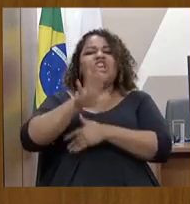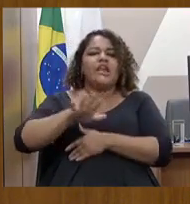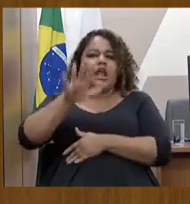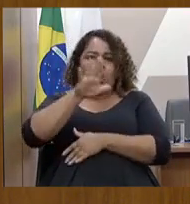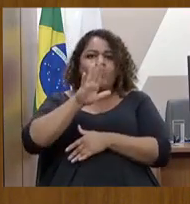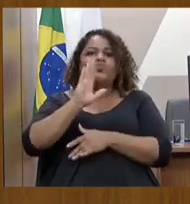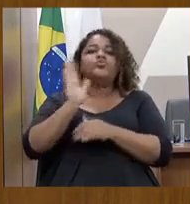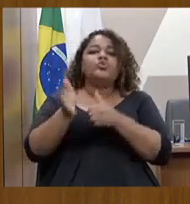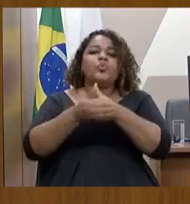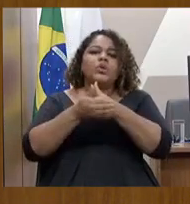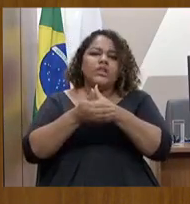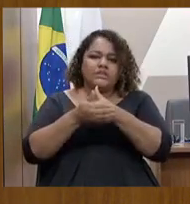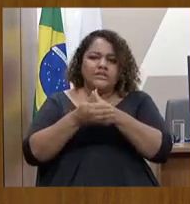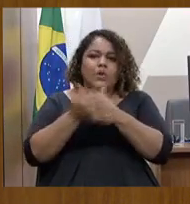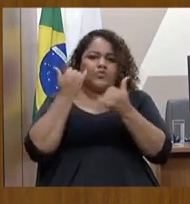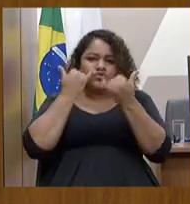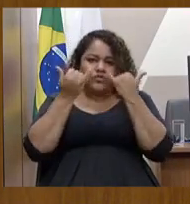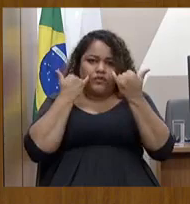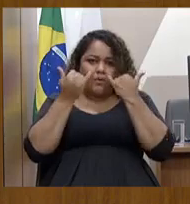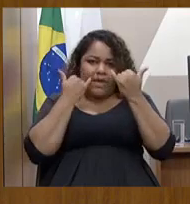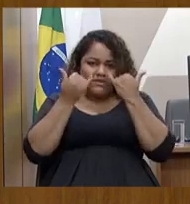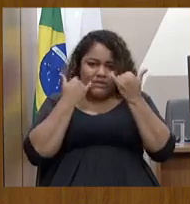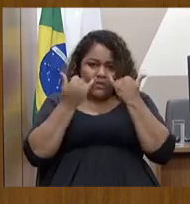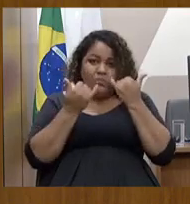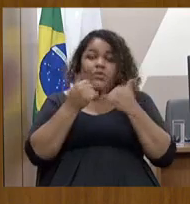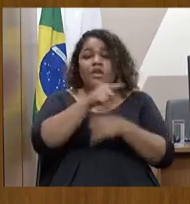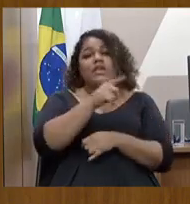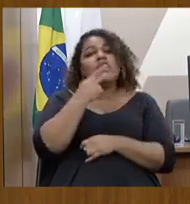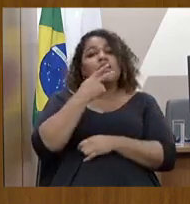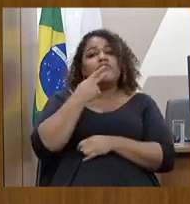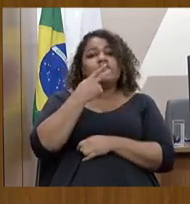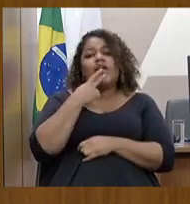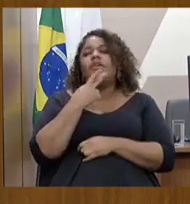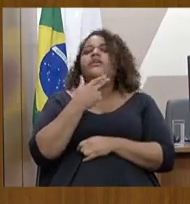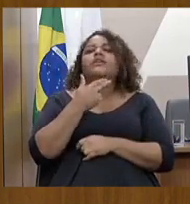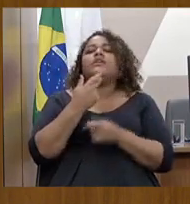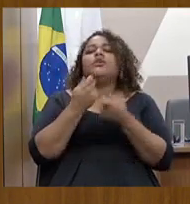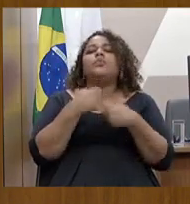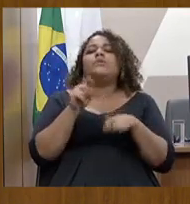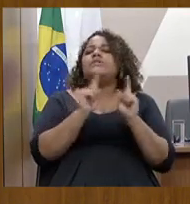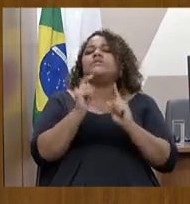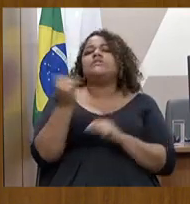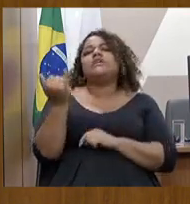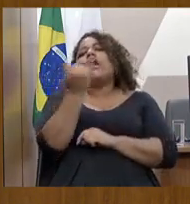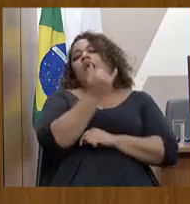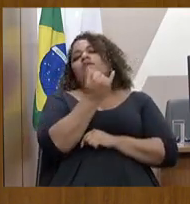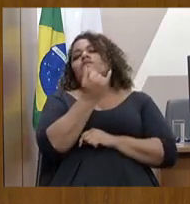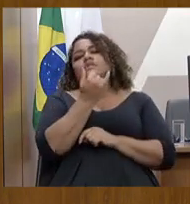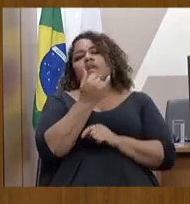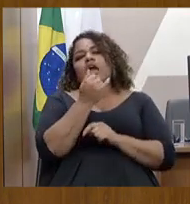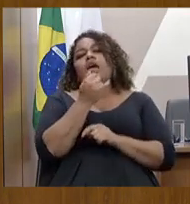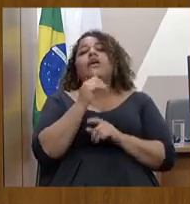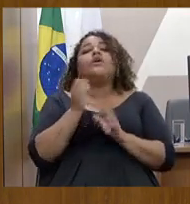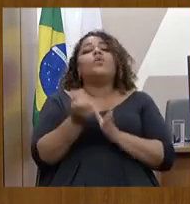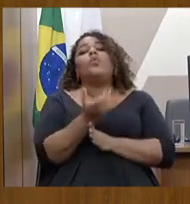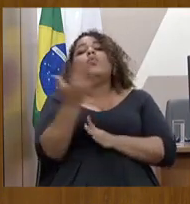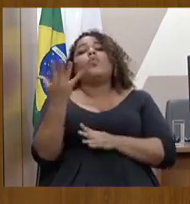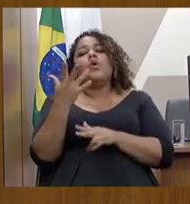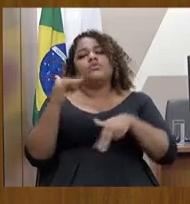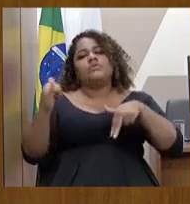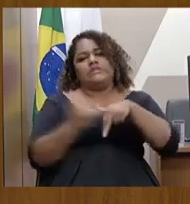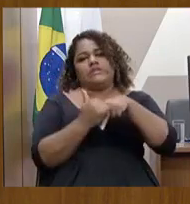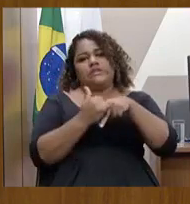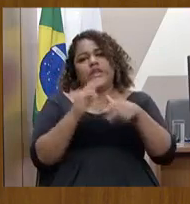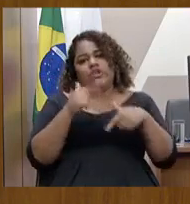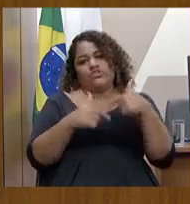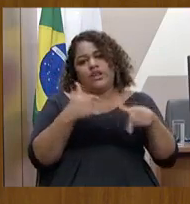sindicais as informações sobre o número de acidentes e aqueles acidentes que estão ocorrendo então é muito comum a gente se deparar é